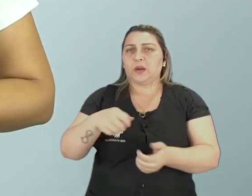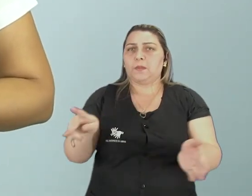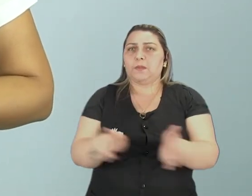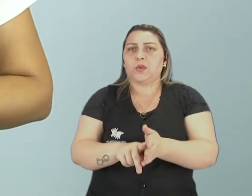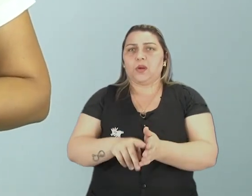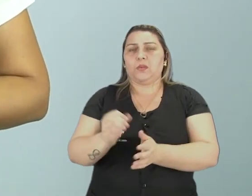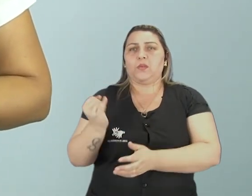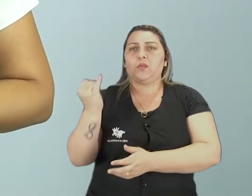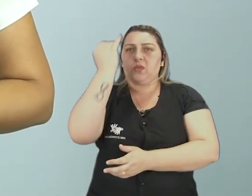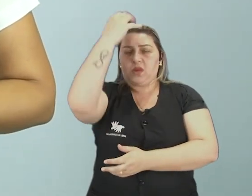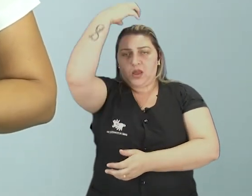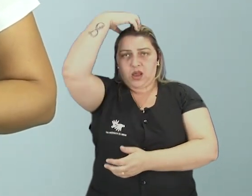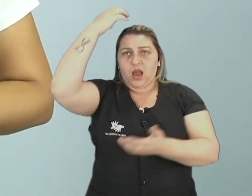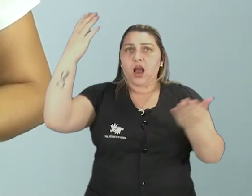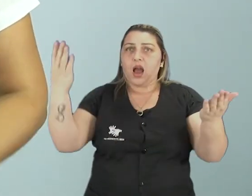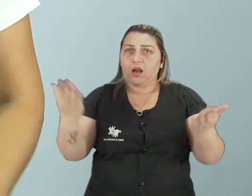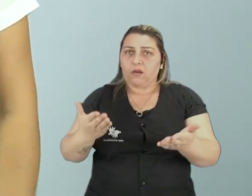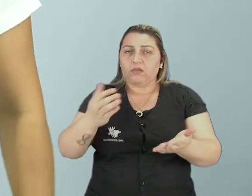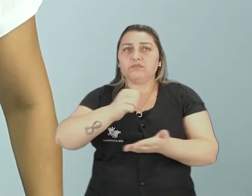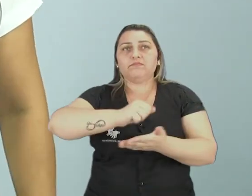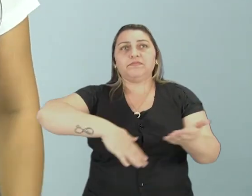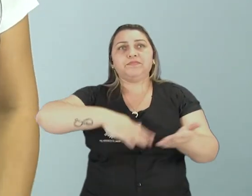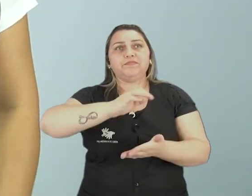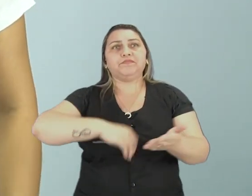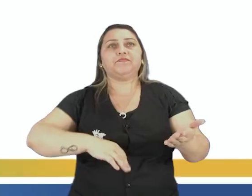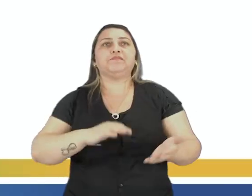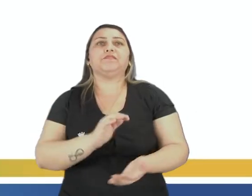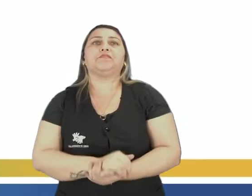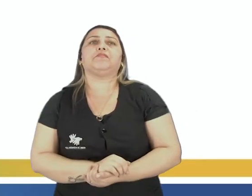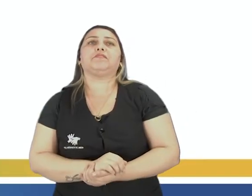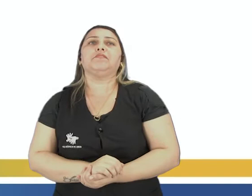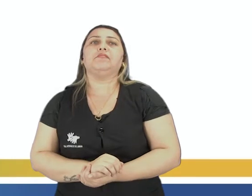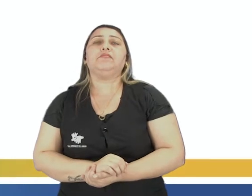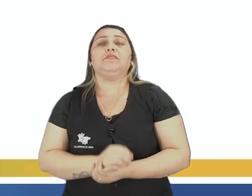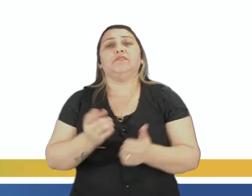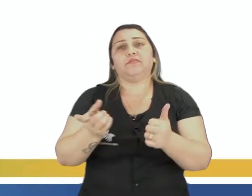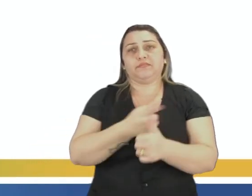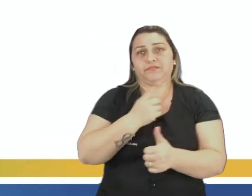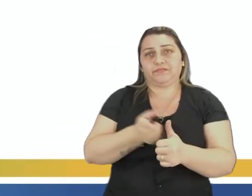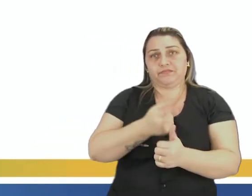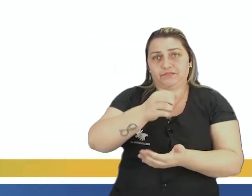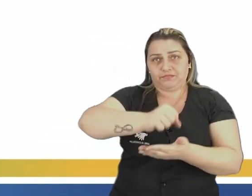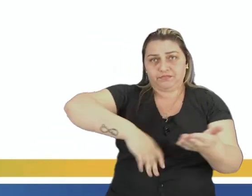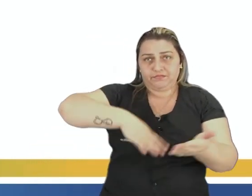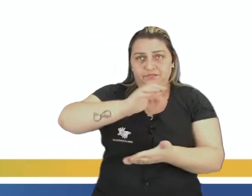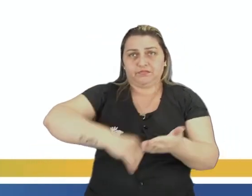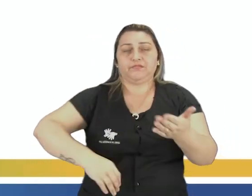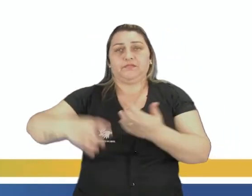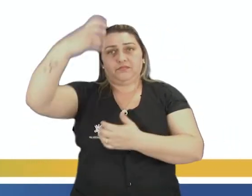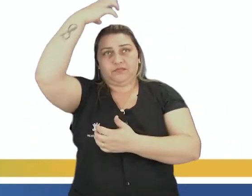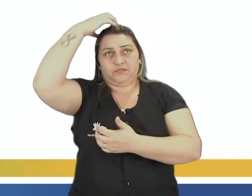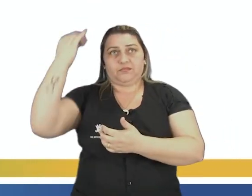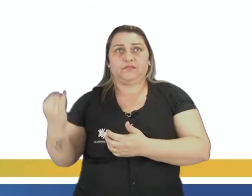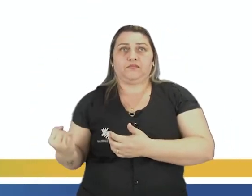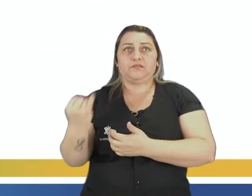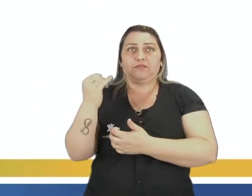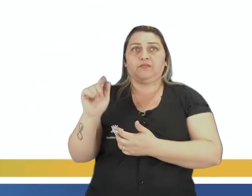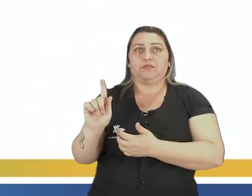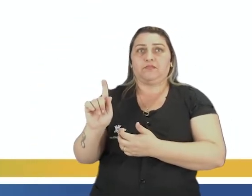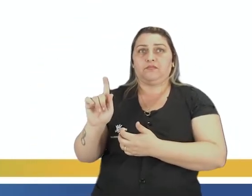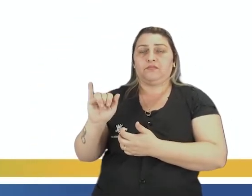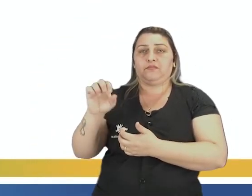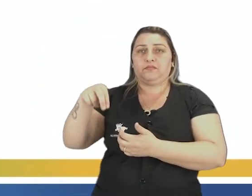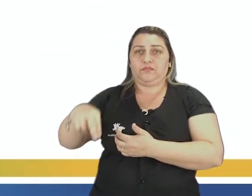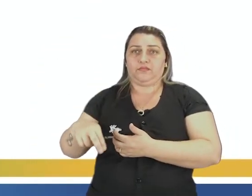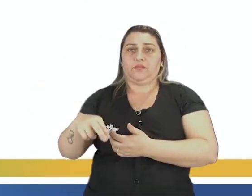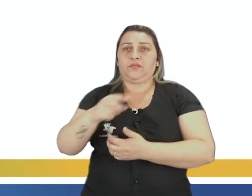império. Agora, vamos à atividade. A primeira atividade. O Império Qin, na China, foi